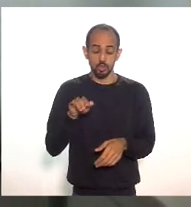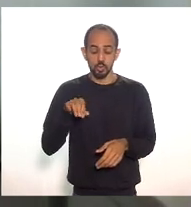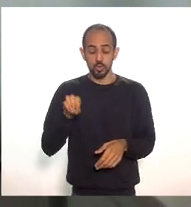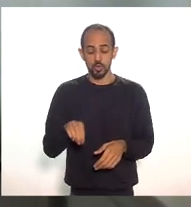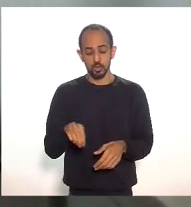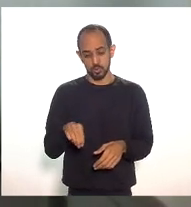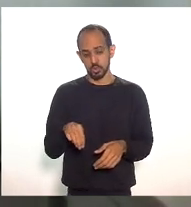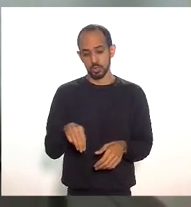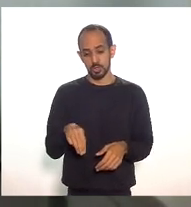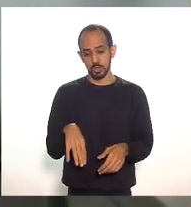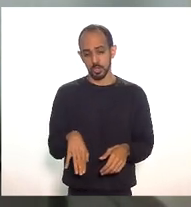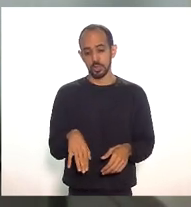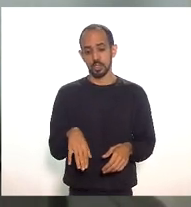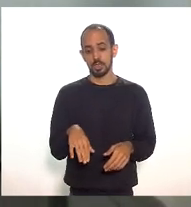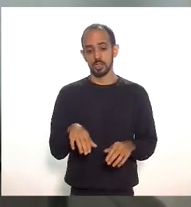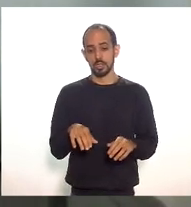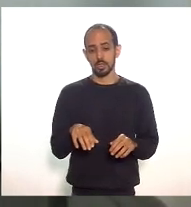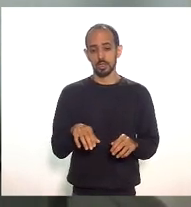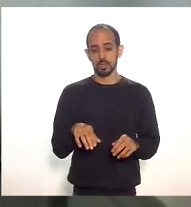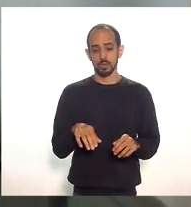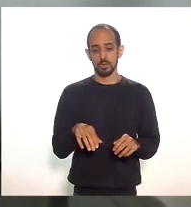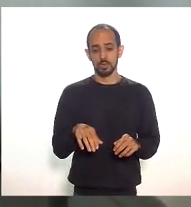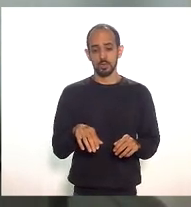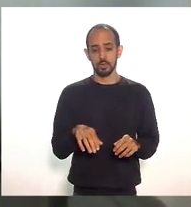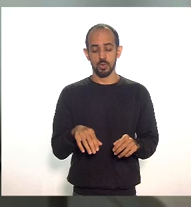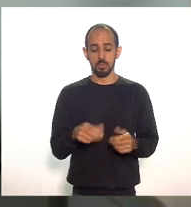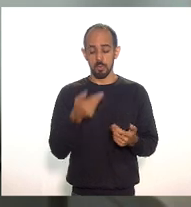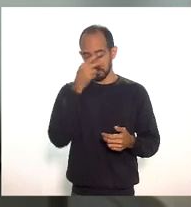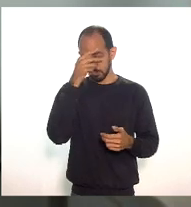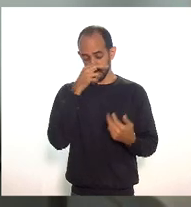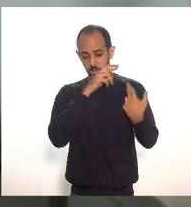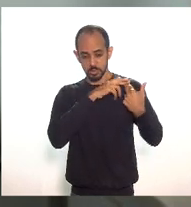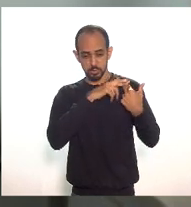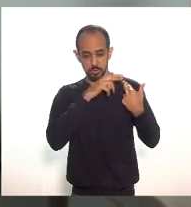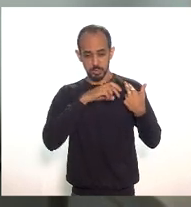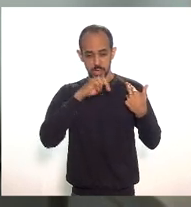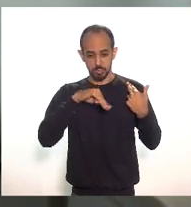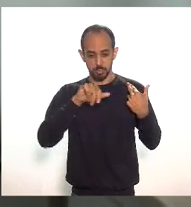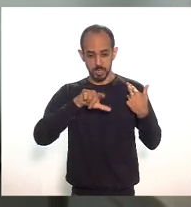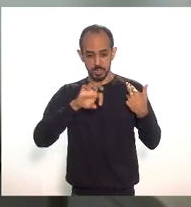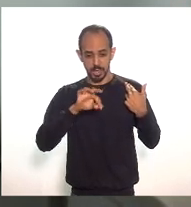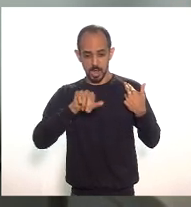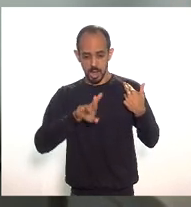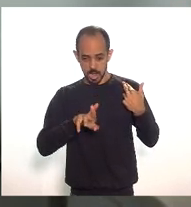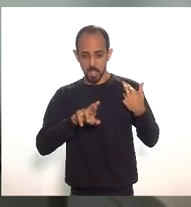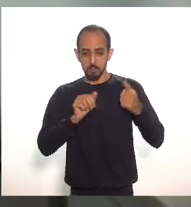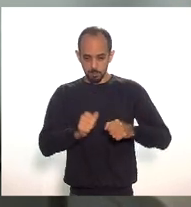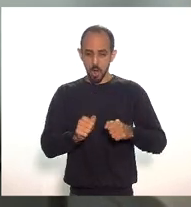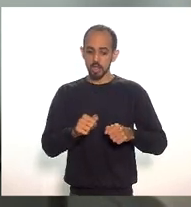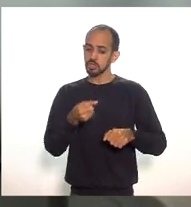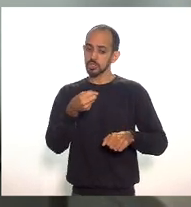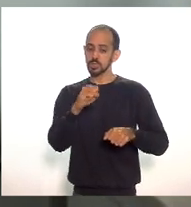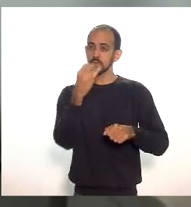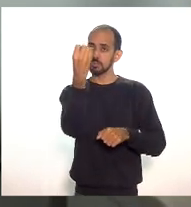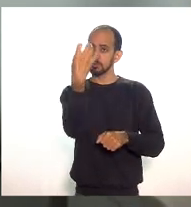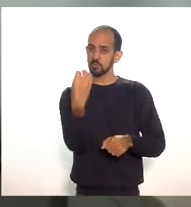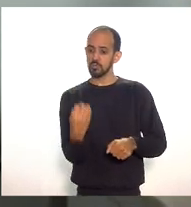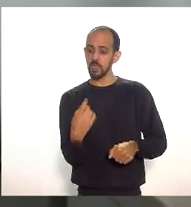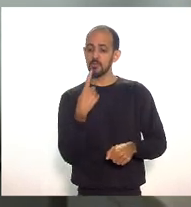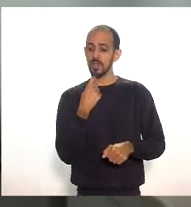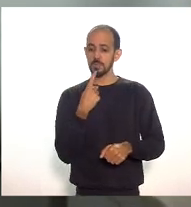desde quando uma autoridade militar não pode multar um infrator Que Avança um sinal